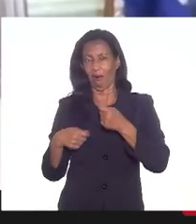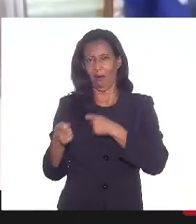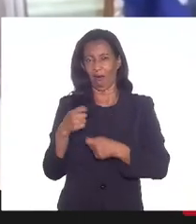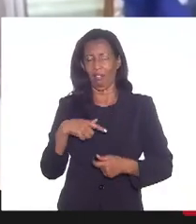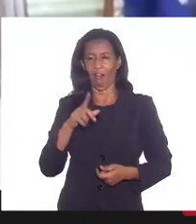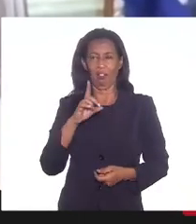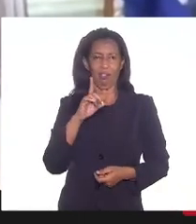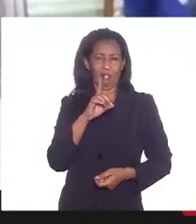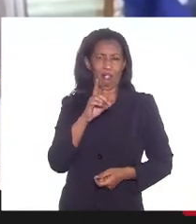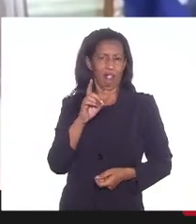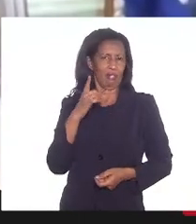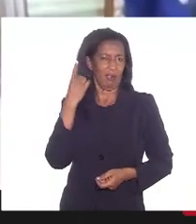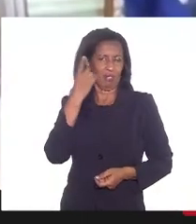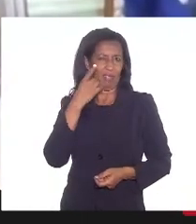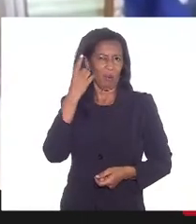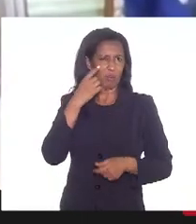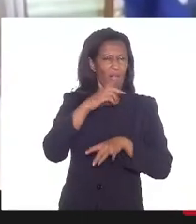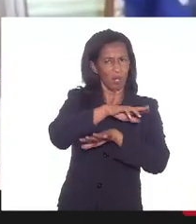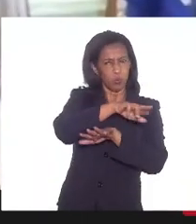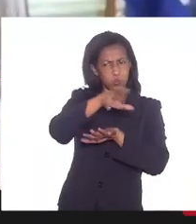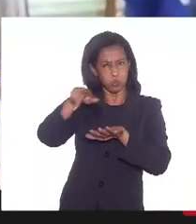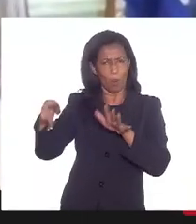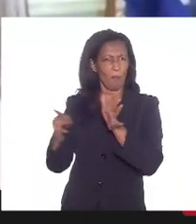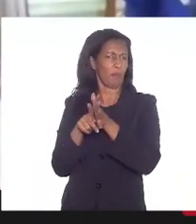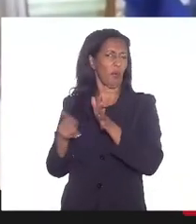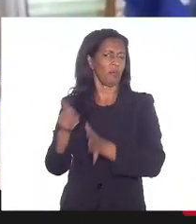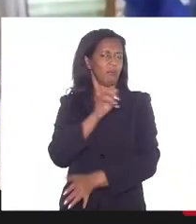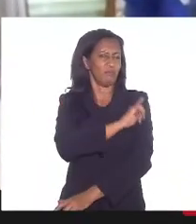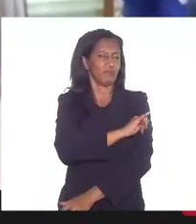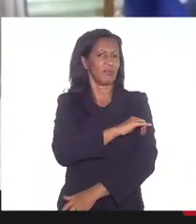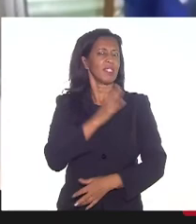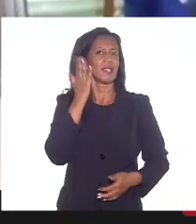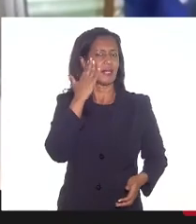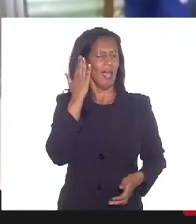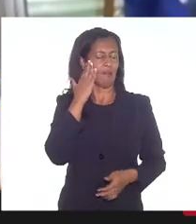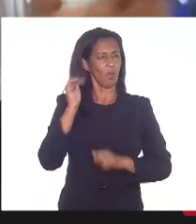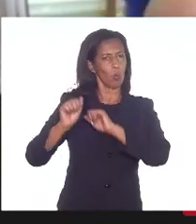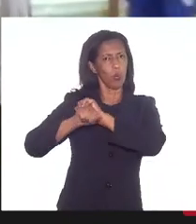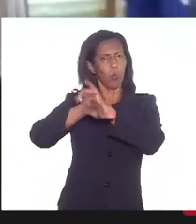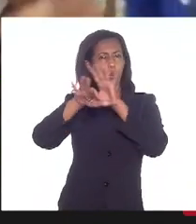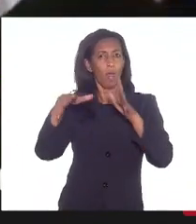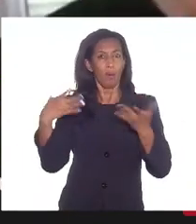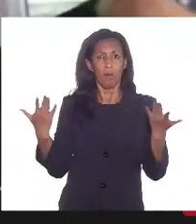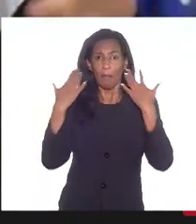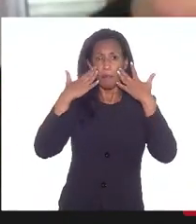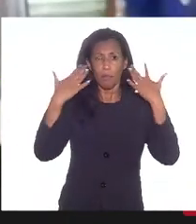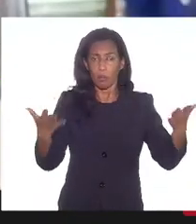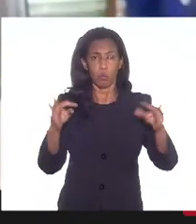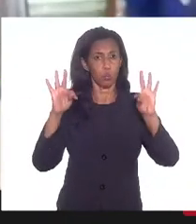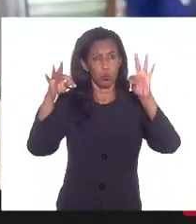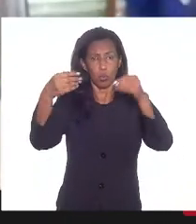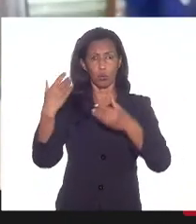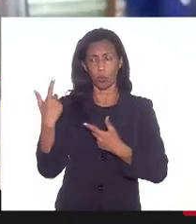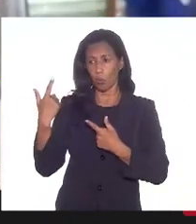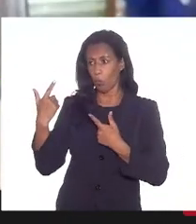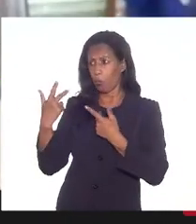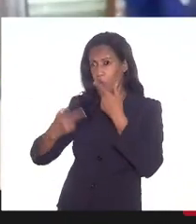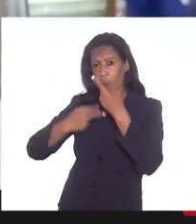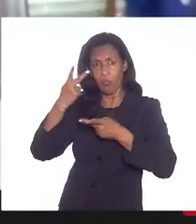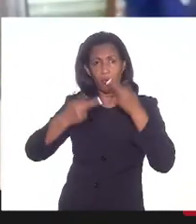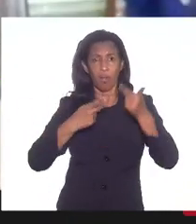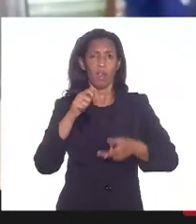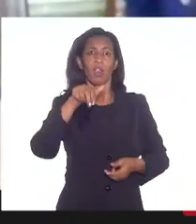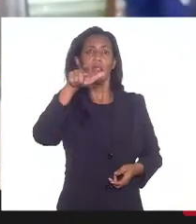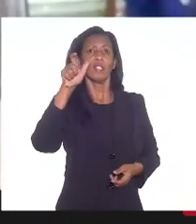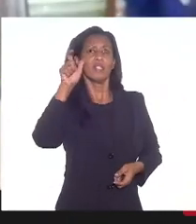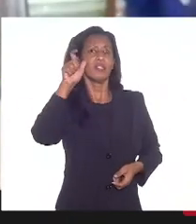o deputado Paulo Ganini e até alguns deputados do Rio de Janeiro devem saber claramente, porque é público, todo mundo está comentando lá quem estão os